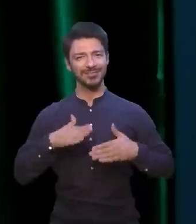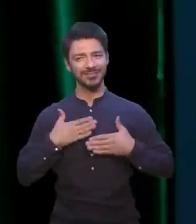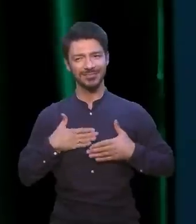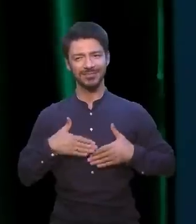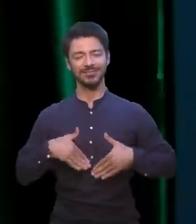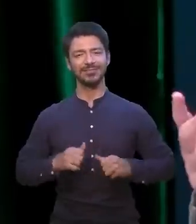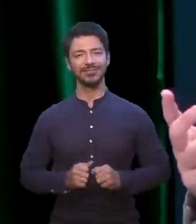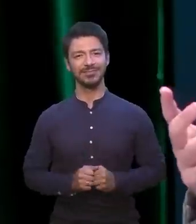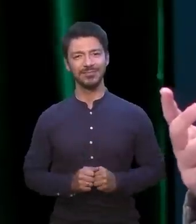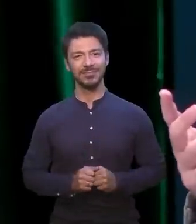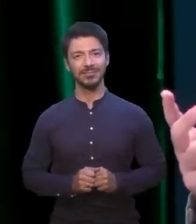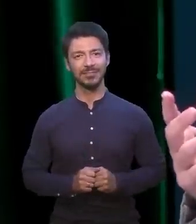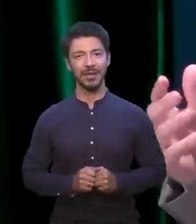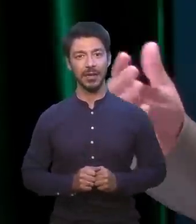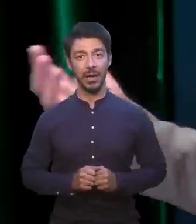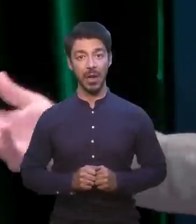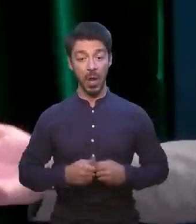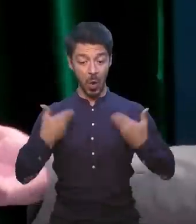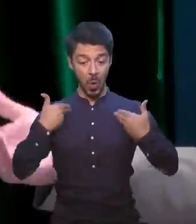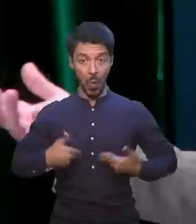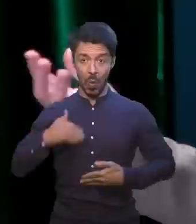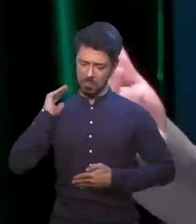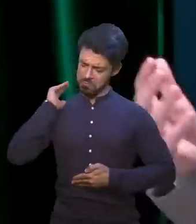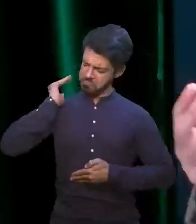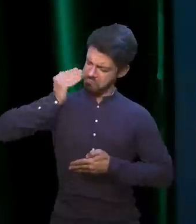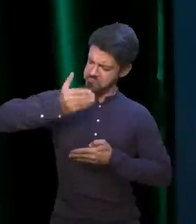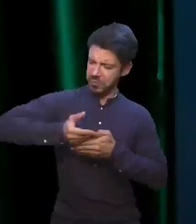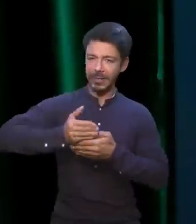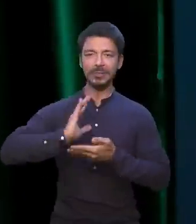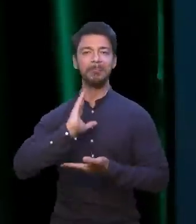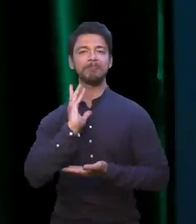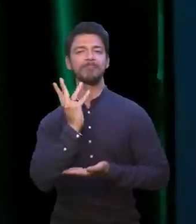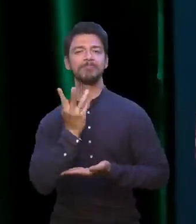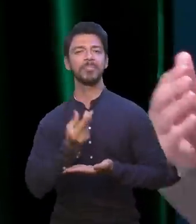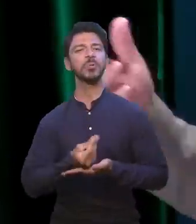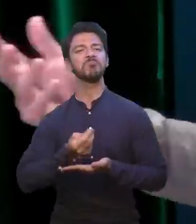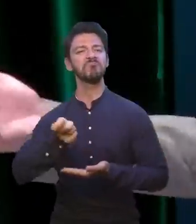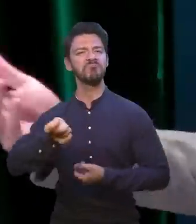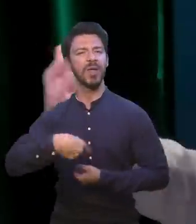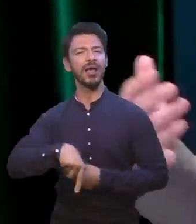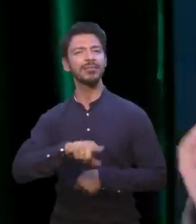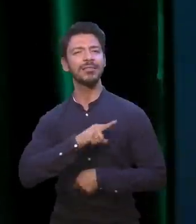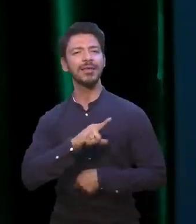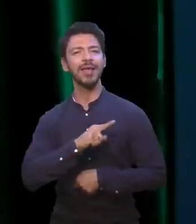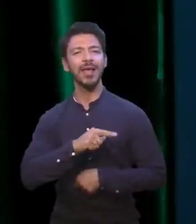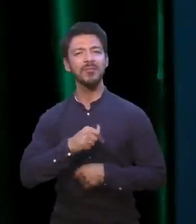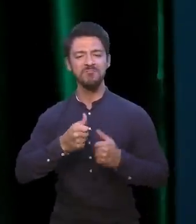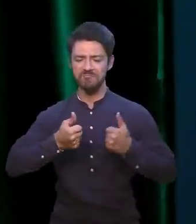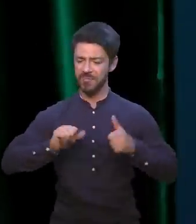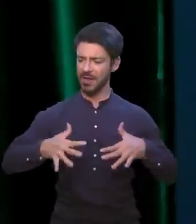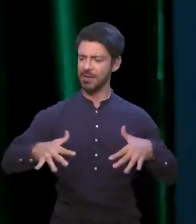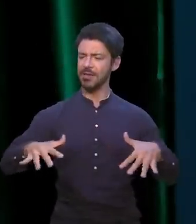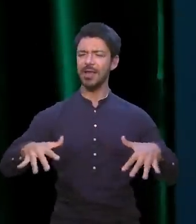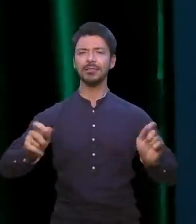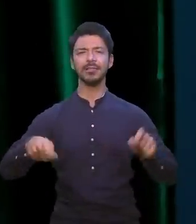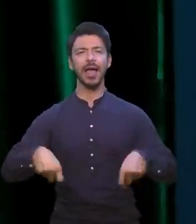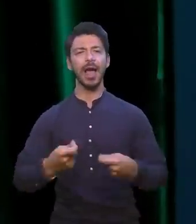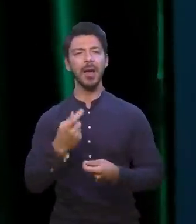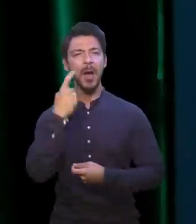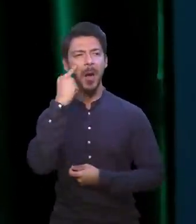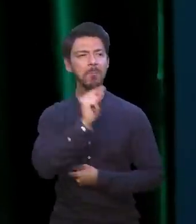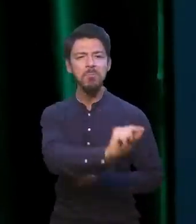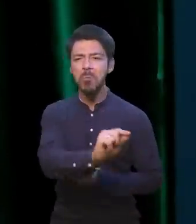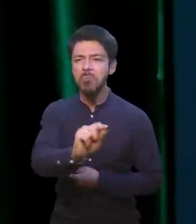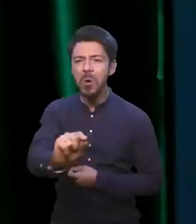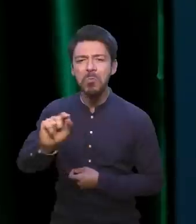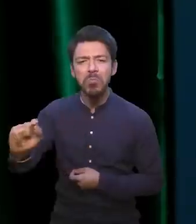É para que esta armadura espiritual, quando vibrarem contra nós, estas vibrações não encontrem